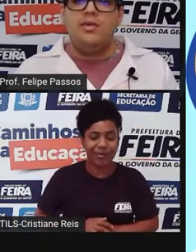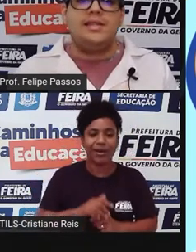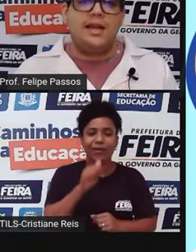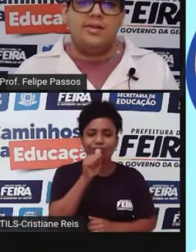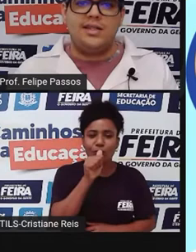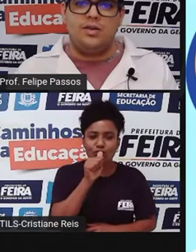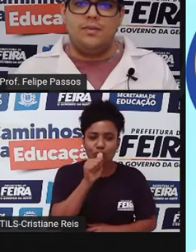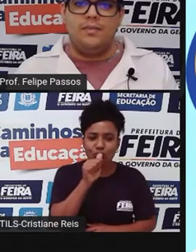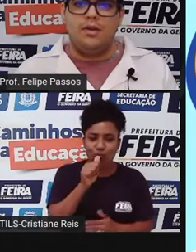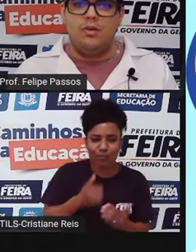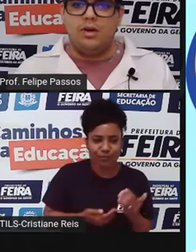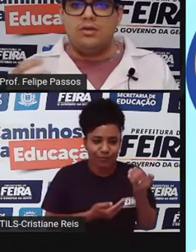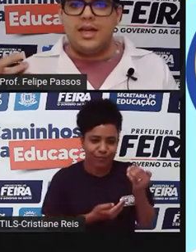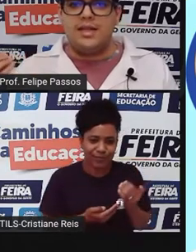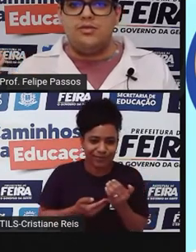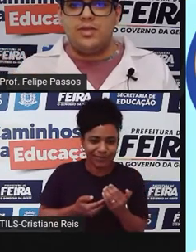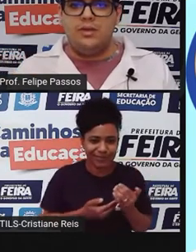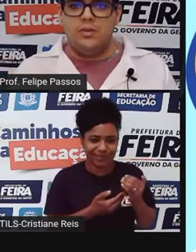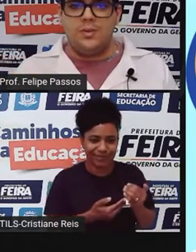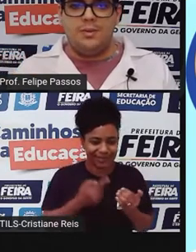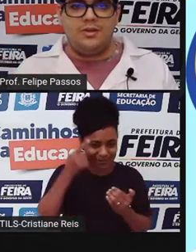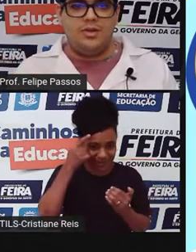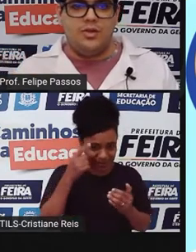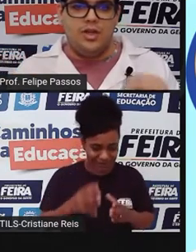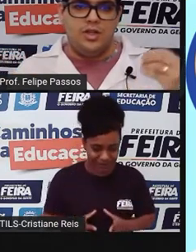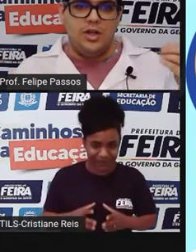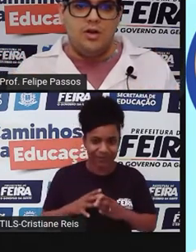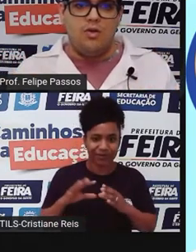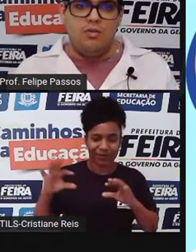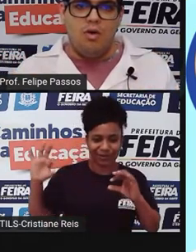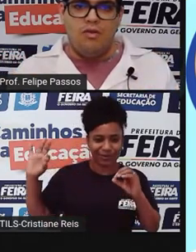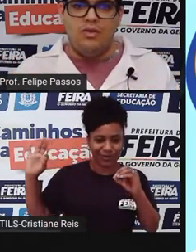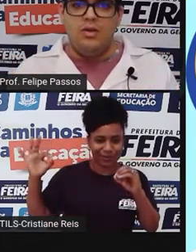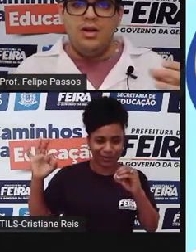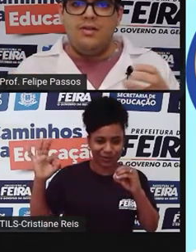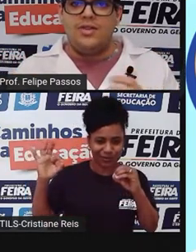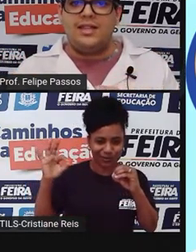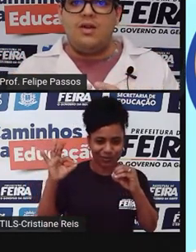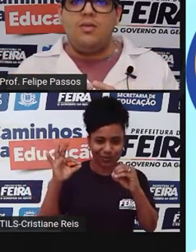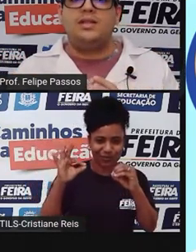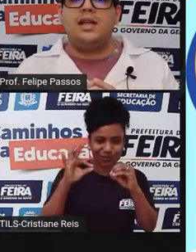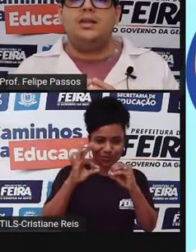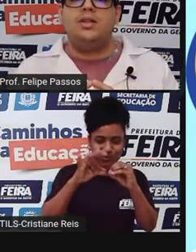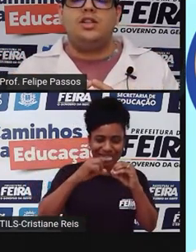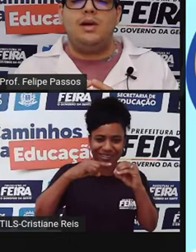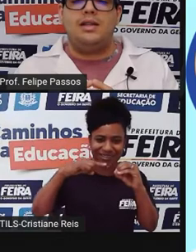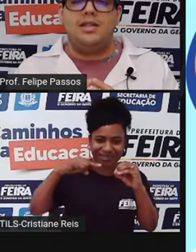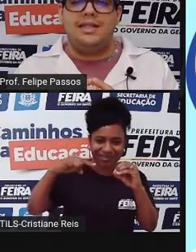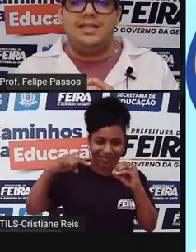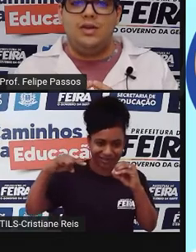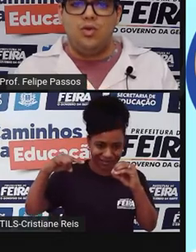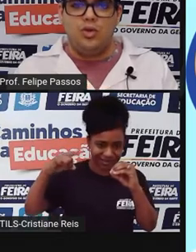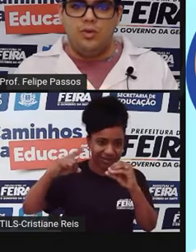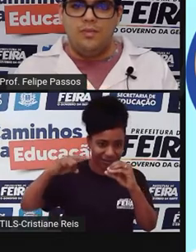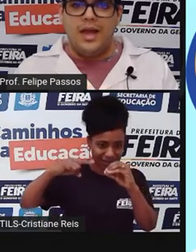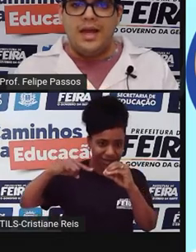com uma célula só. Quando acontece a junção do espermatozoide com um óvulo, você tem uma célula chamada de zigoto. E por